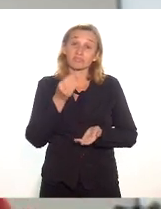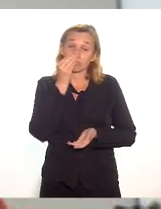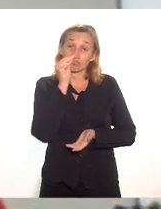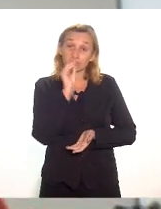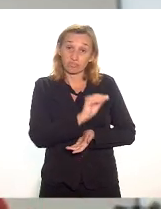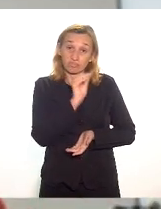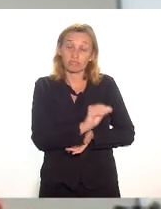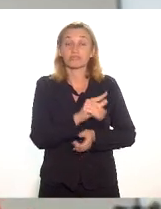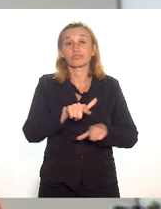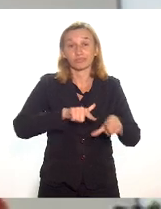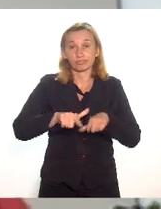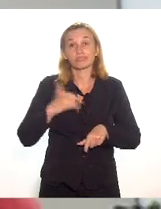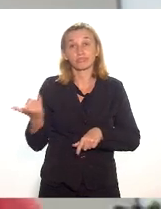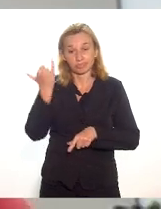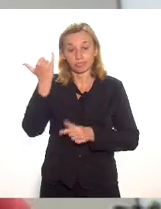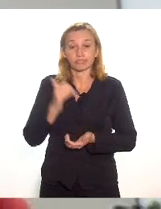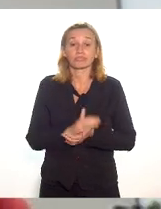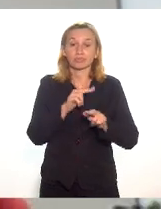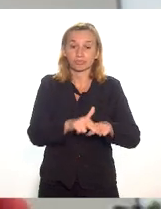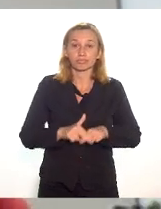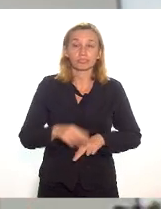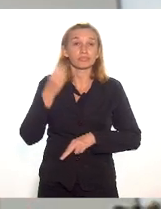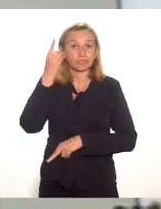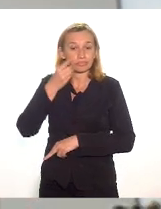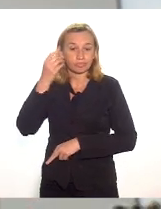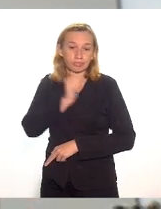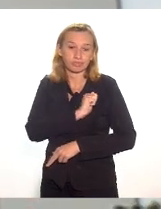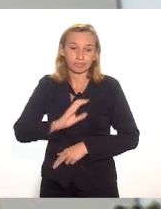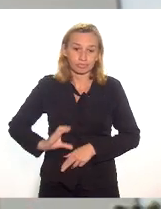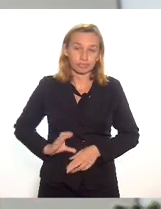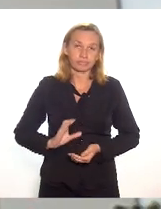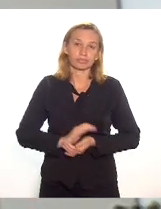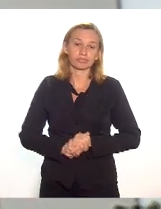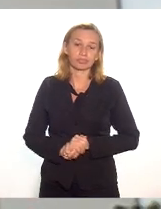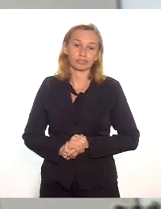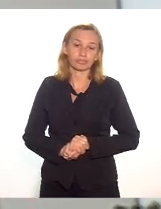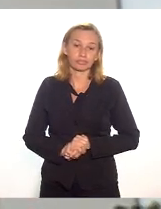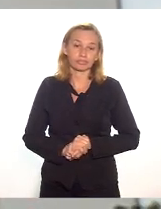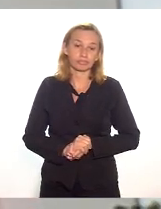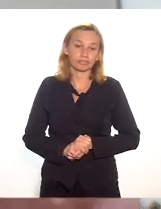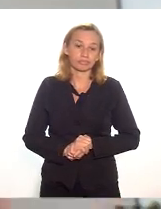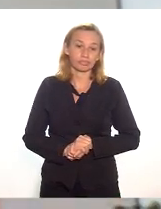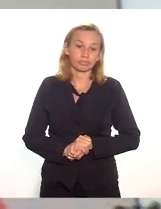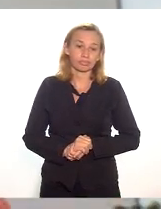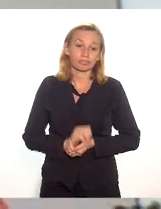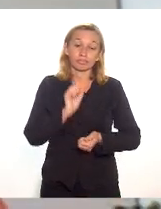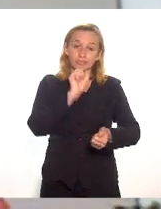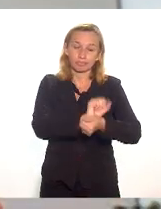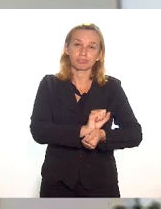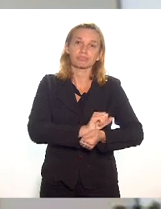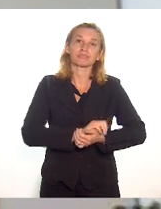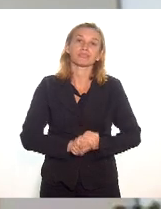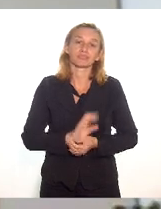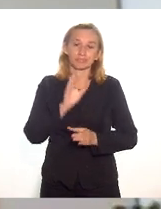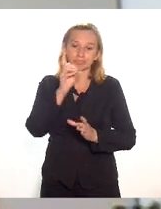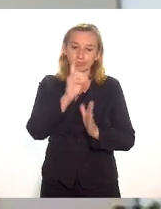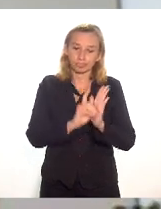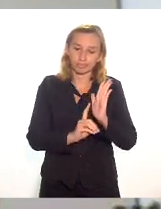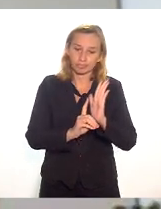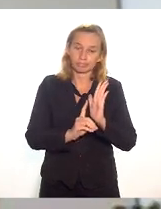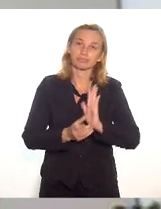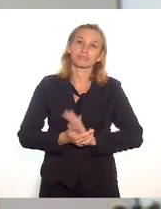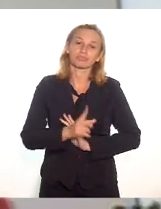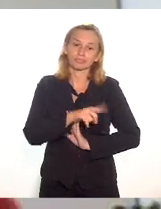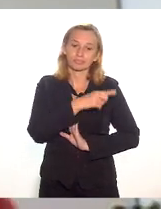ainda mais o nosso Estado. Por isso que o deputado André Siciliano apresentou esse projeto de decreto legislativo e suspendeu o decreto